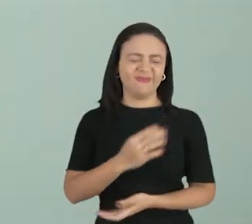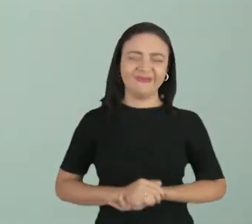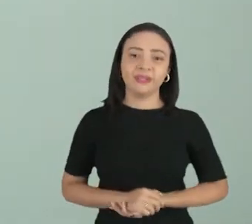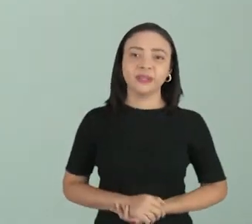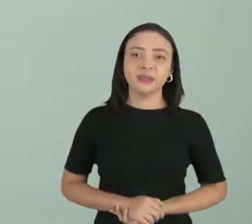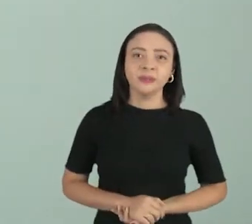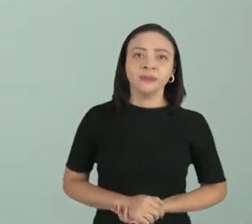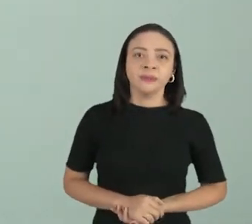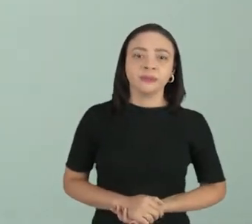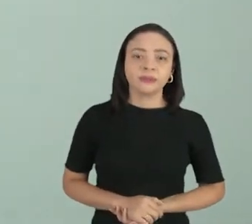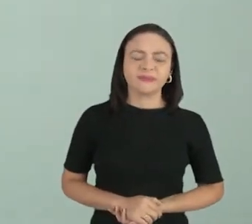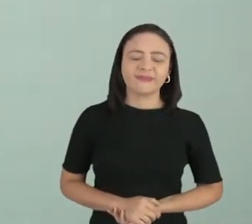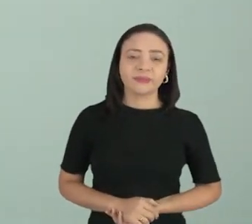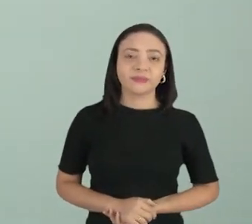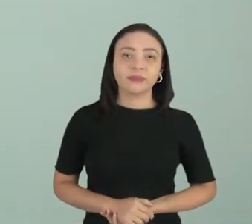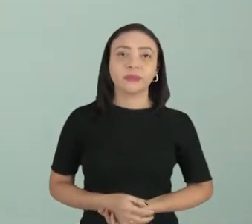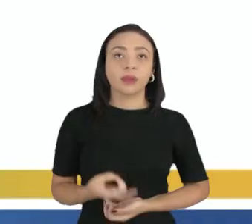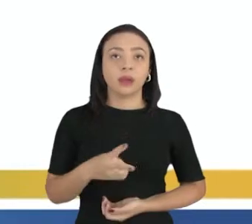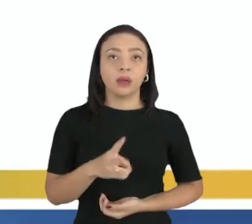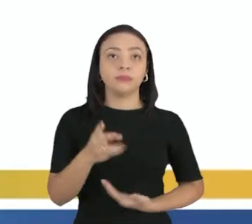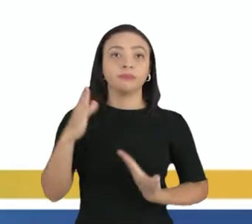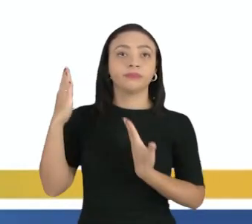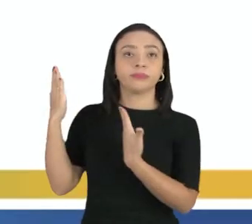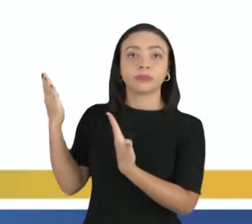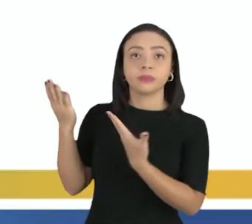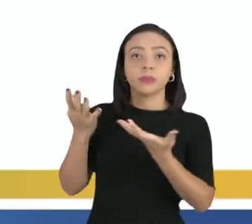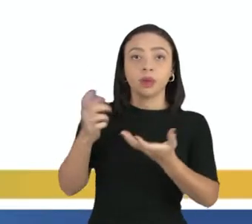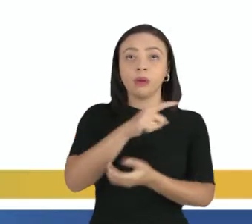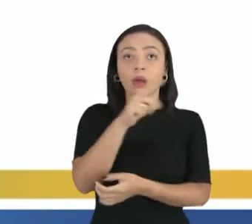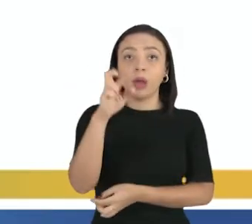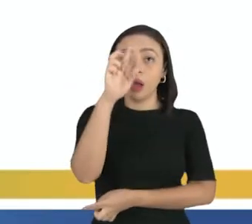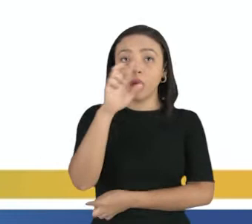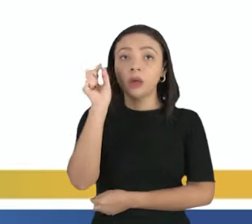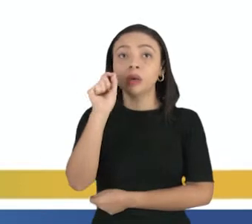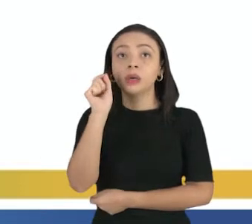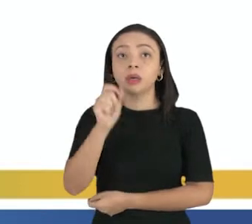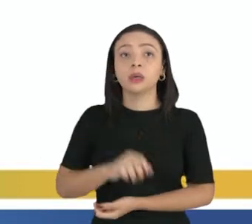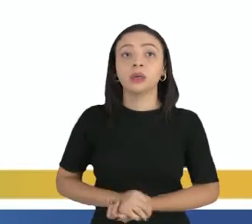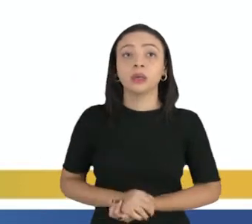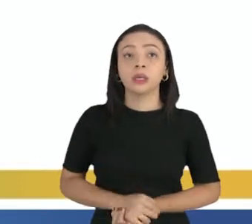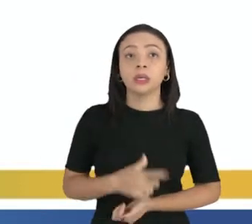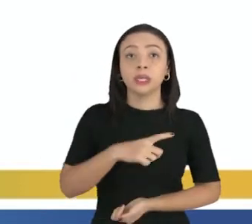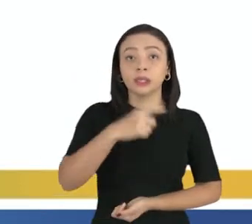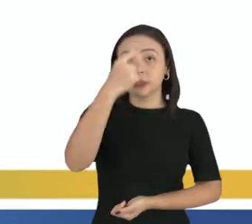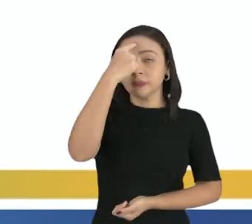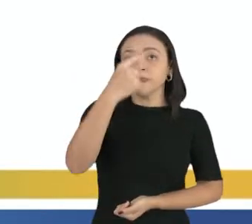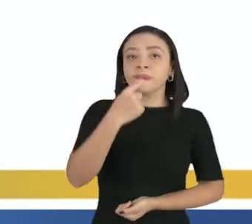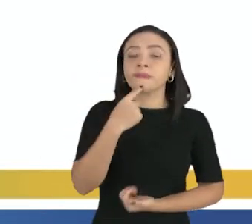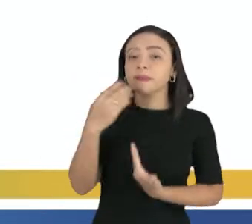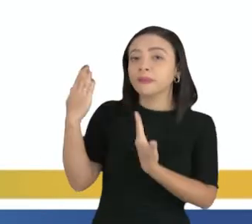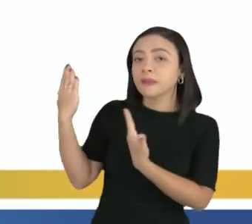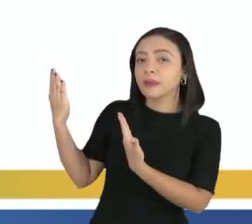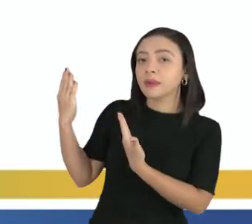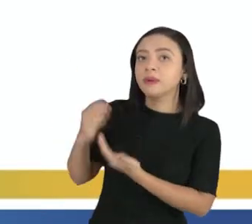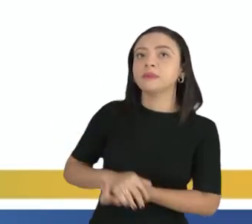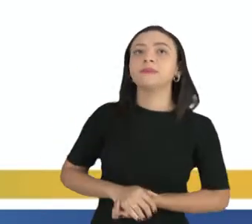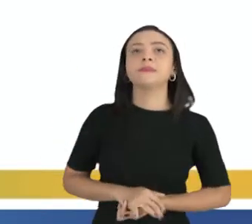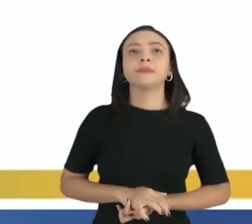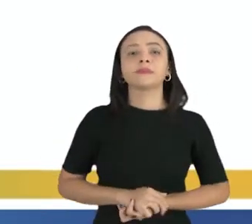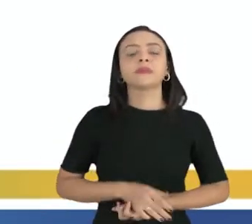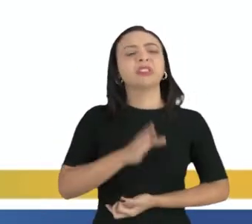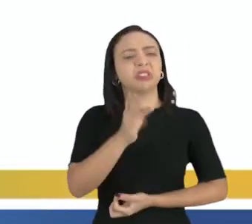alguém. Nós vamos seguindo adiante, então, eu quero que vocês observem aqui na tela essa imagem, né,